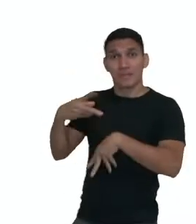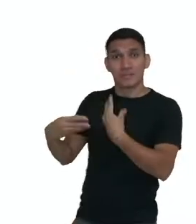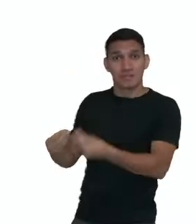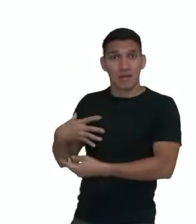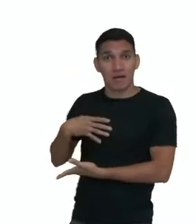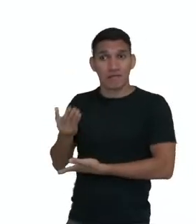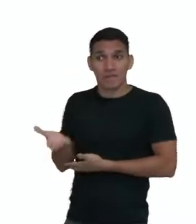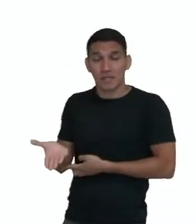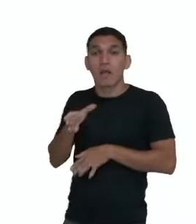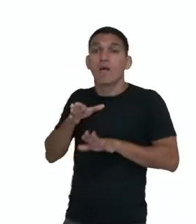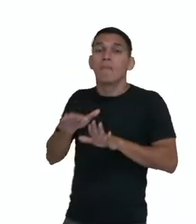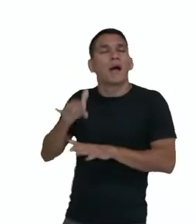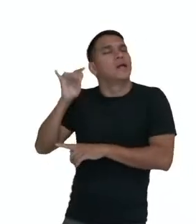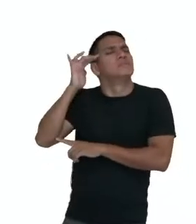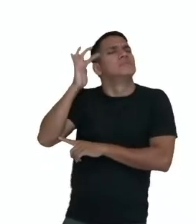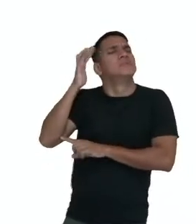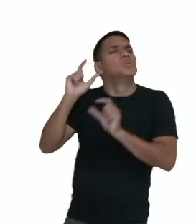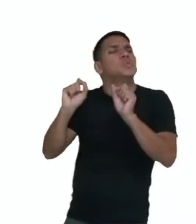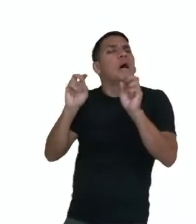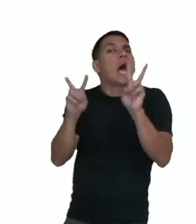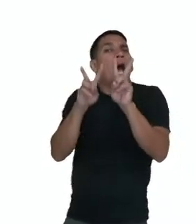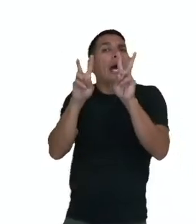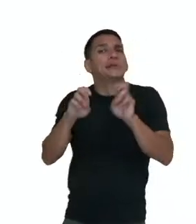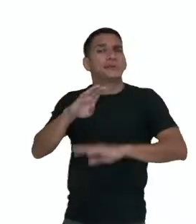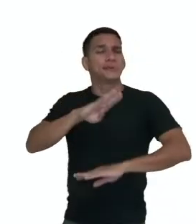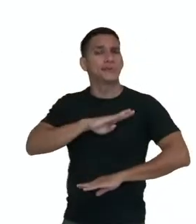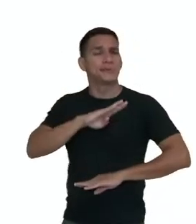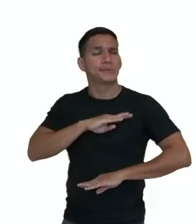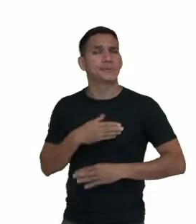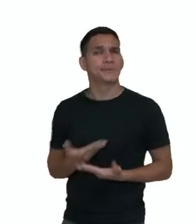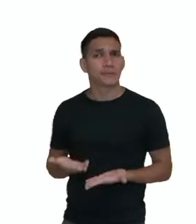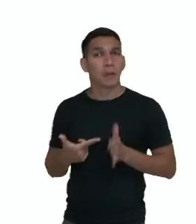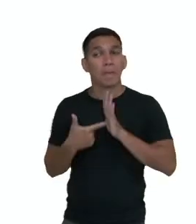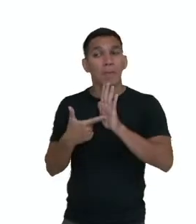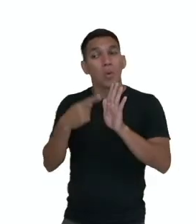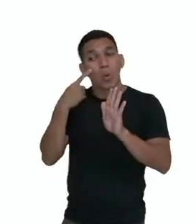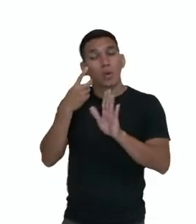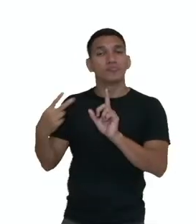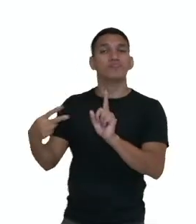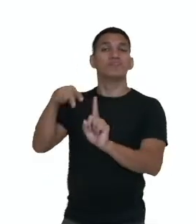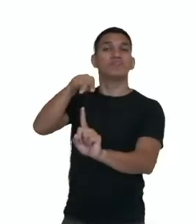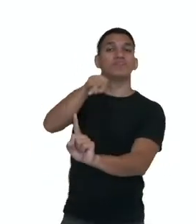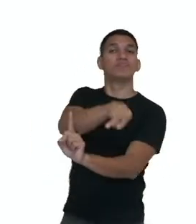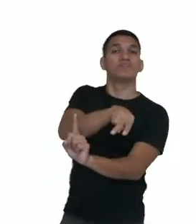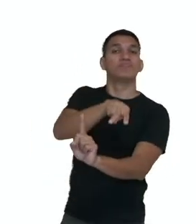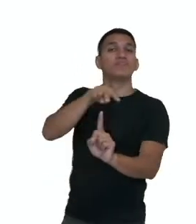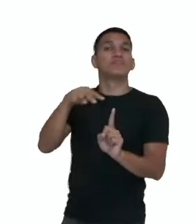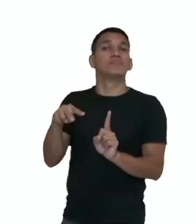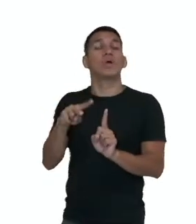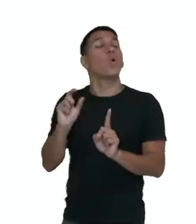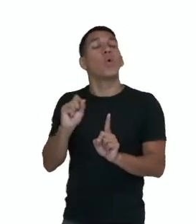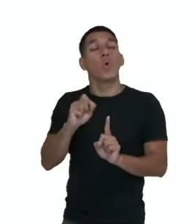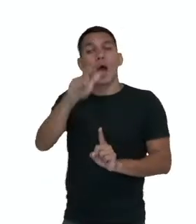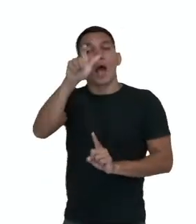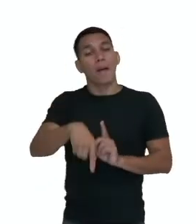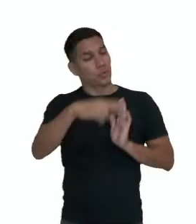filho, mas faz uma reflexão sobre essa situação, expondo o seu ponto de vista e fazendo com que o